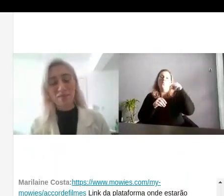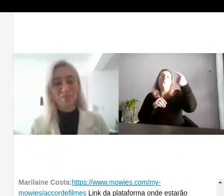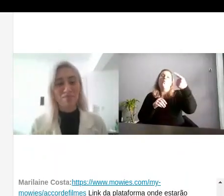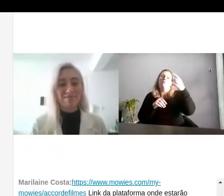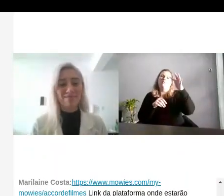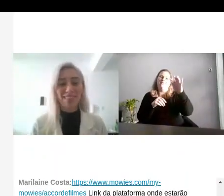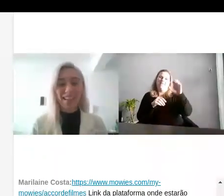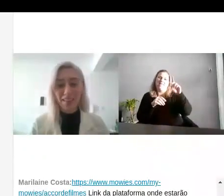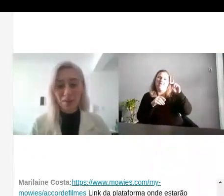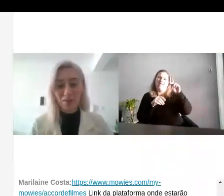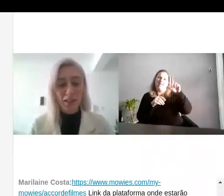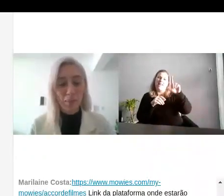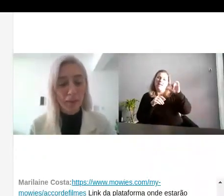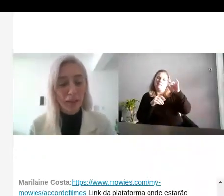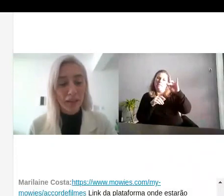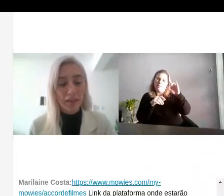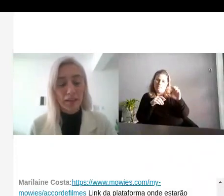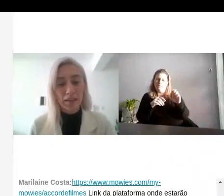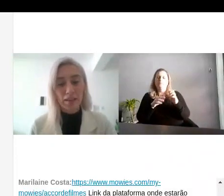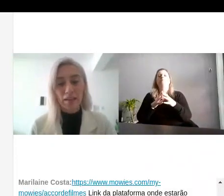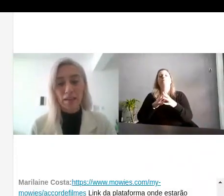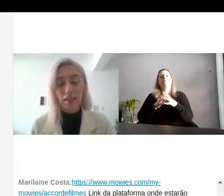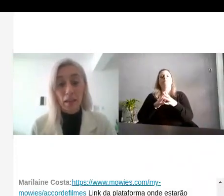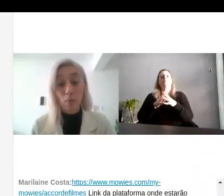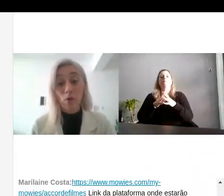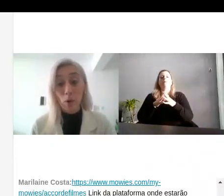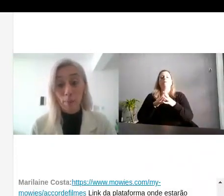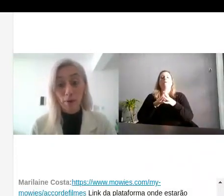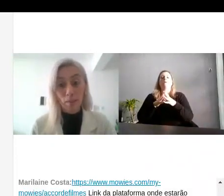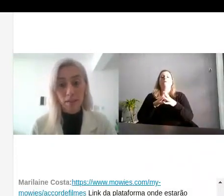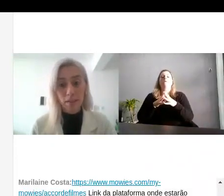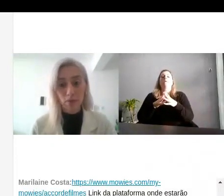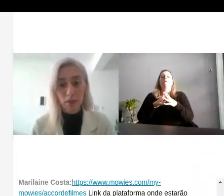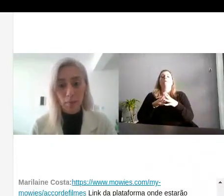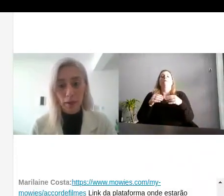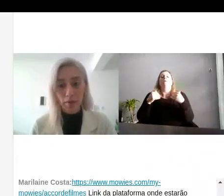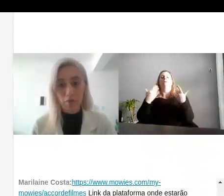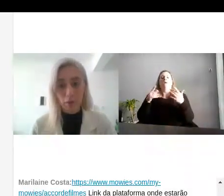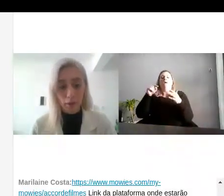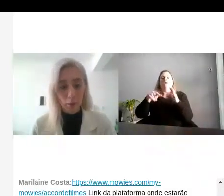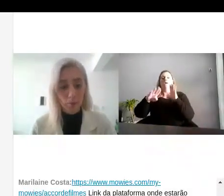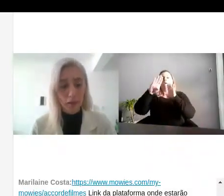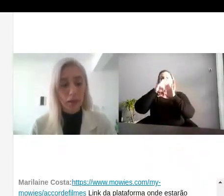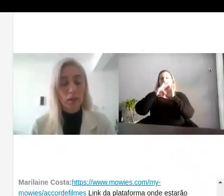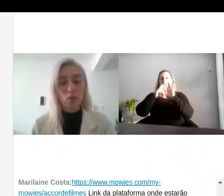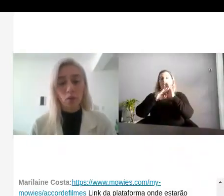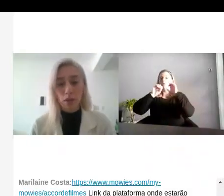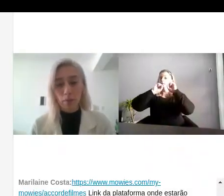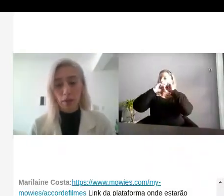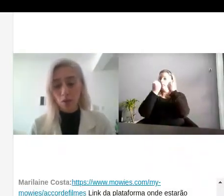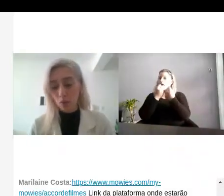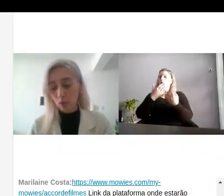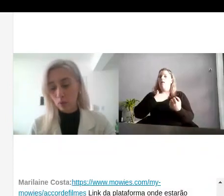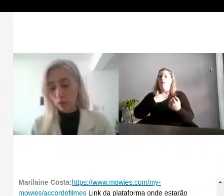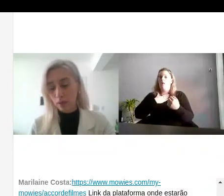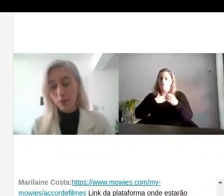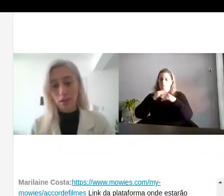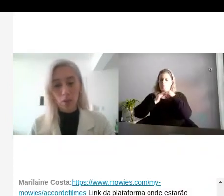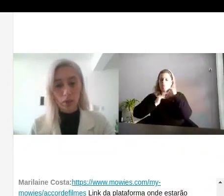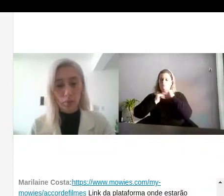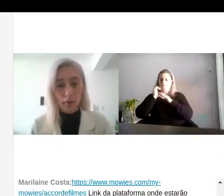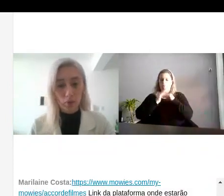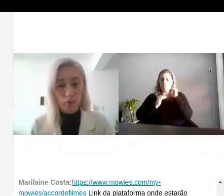Monteiro. Então, Felipe, quem montou a programação do seminário fui eu, juntamente com as